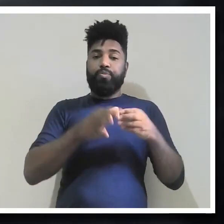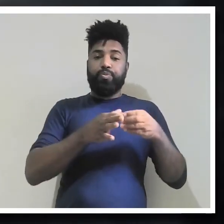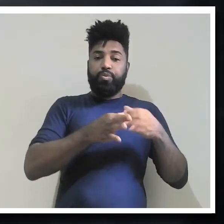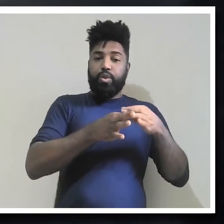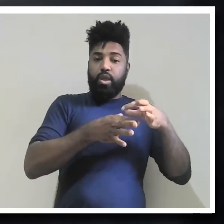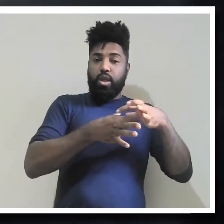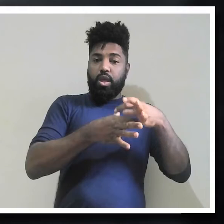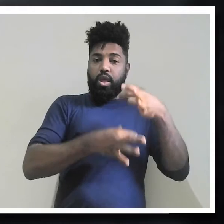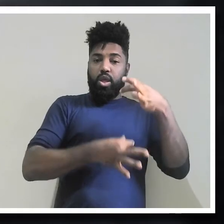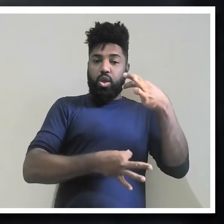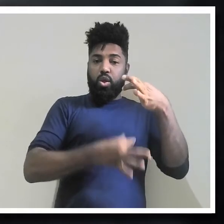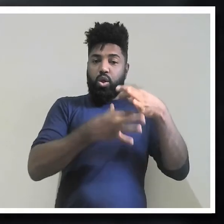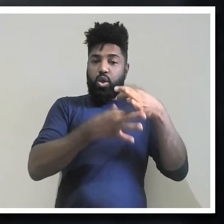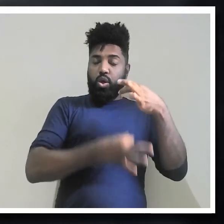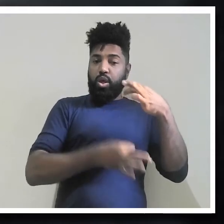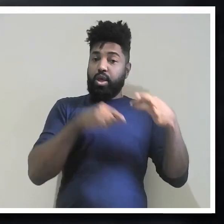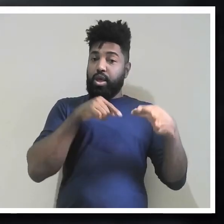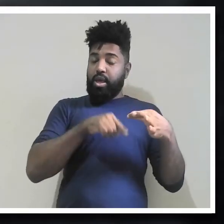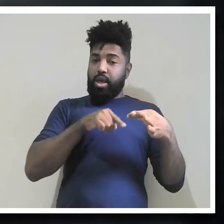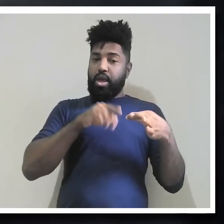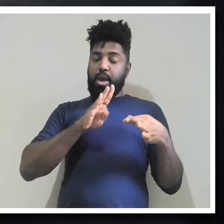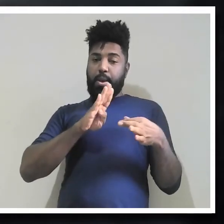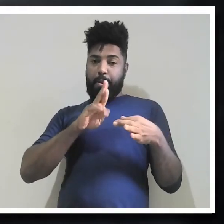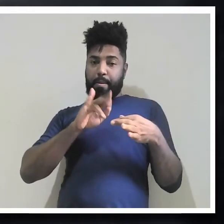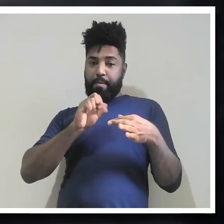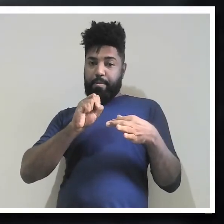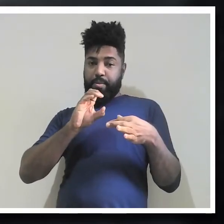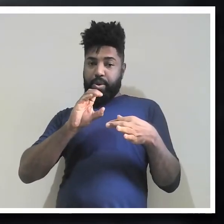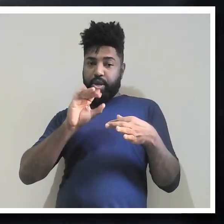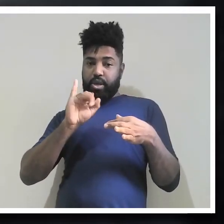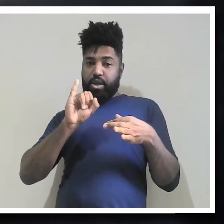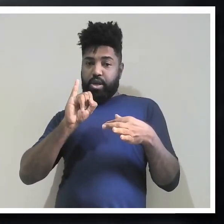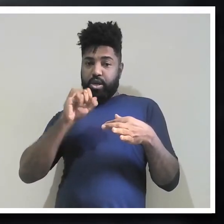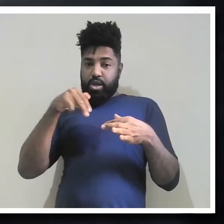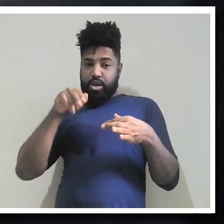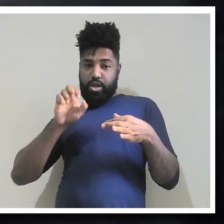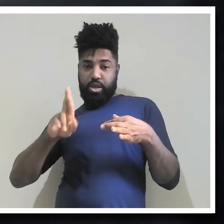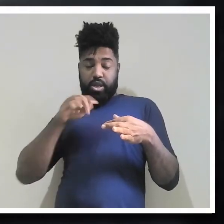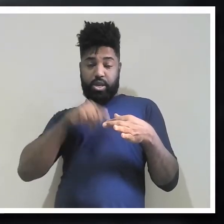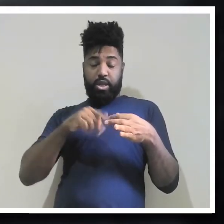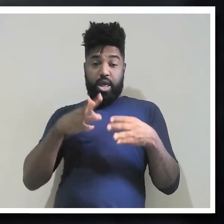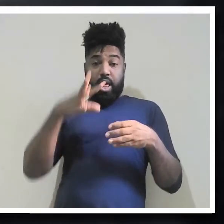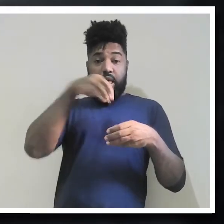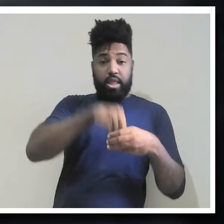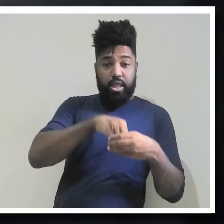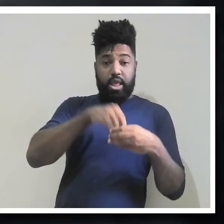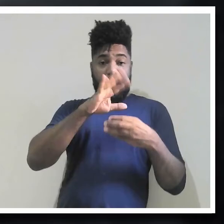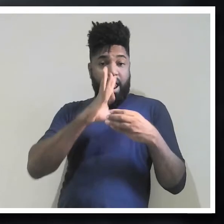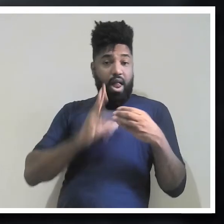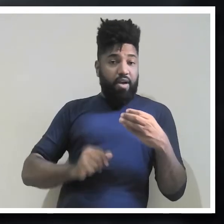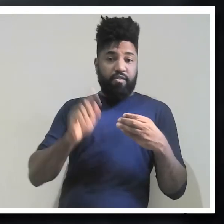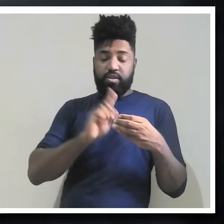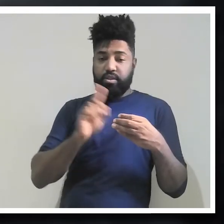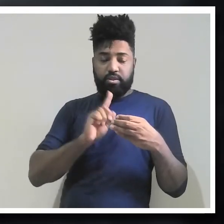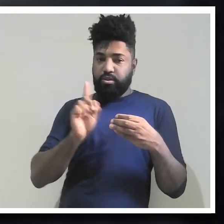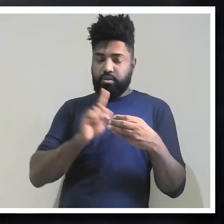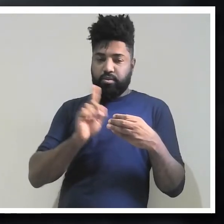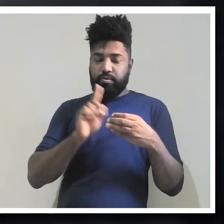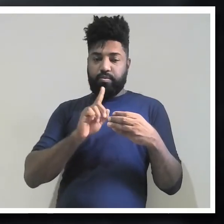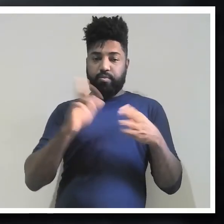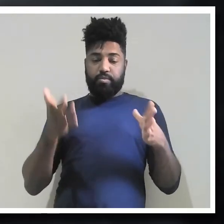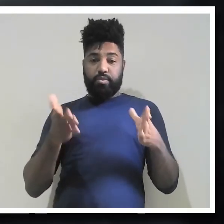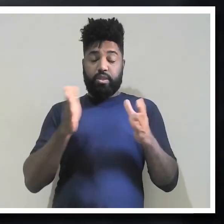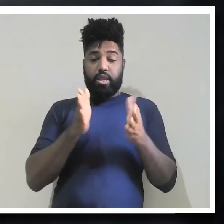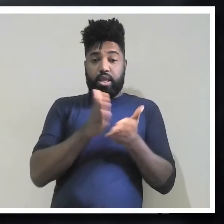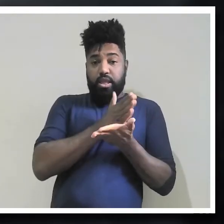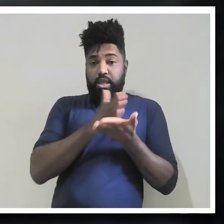Büchner normalmente não é lavado lá dentro dele. Existe uma câmara de difícil acesso entre os furinhos lá de cima